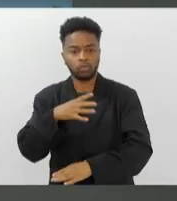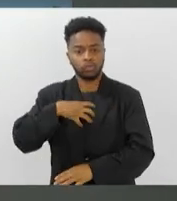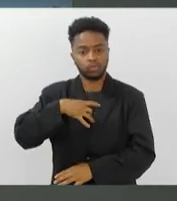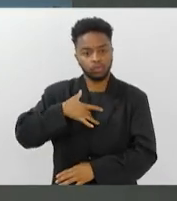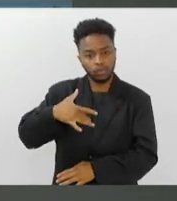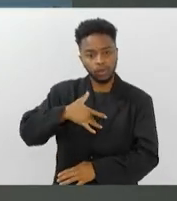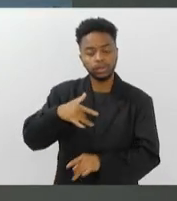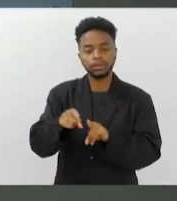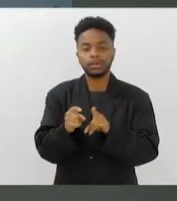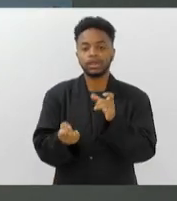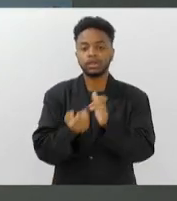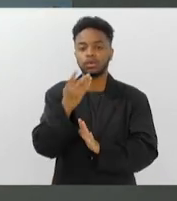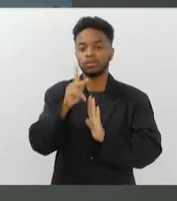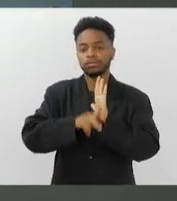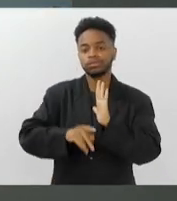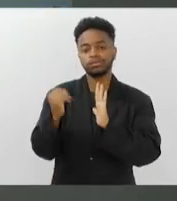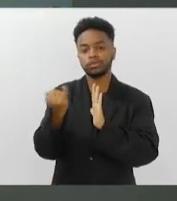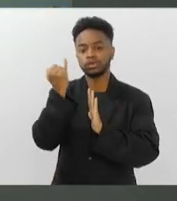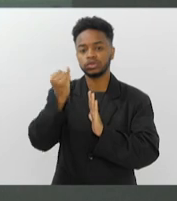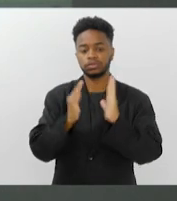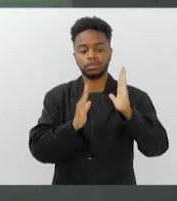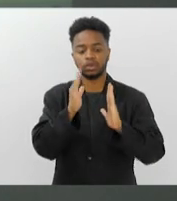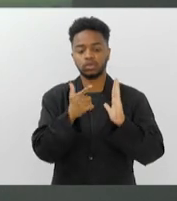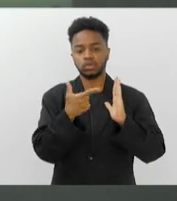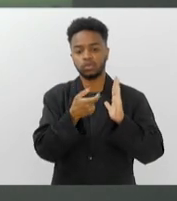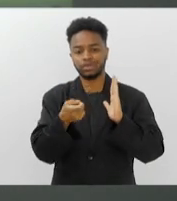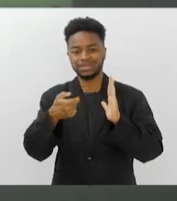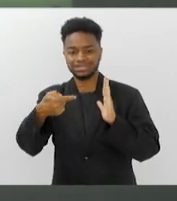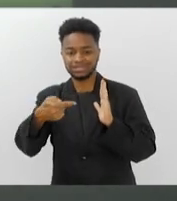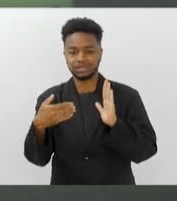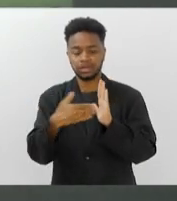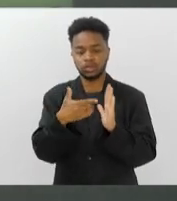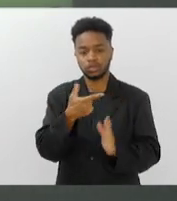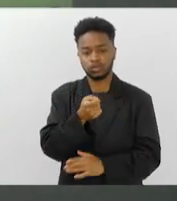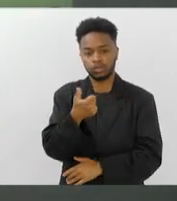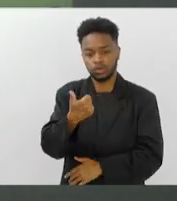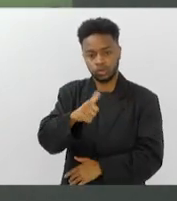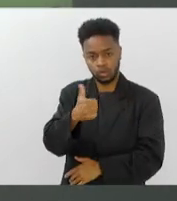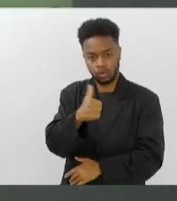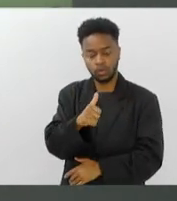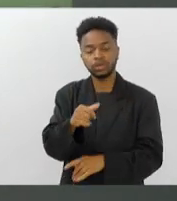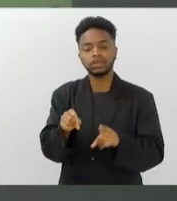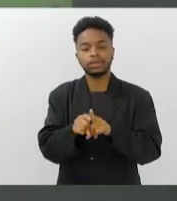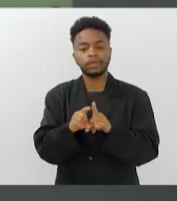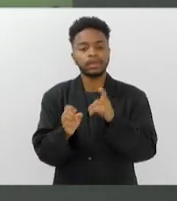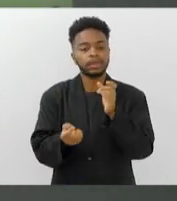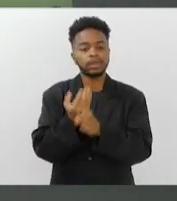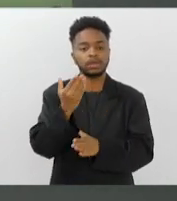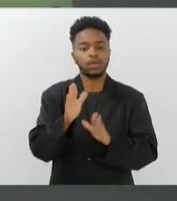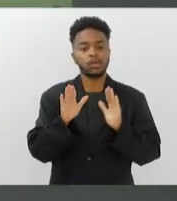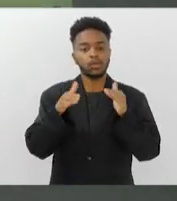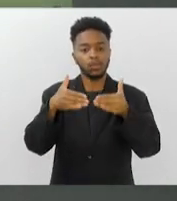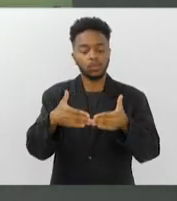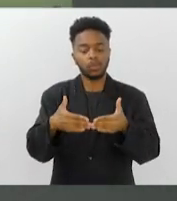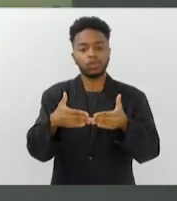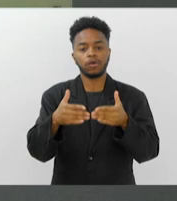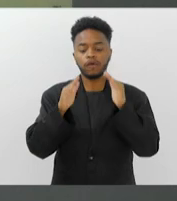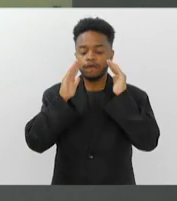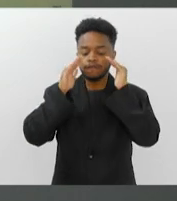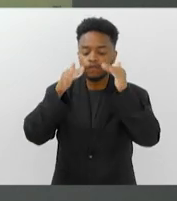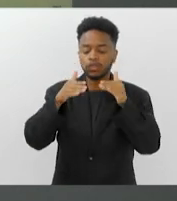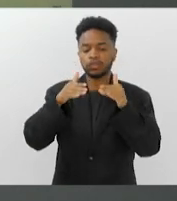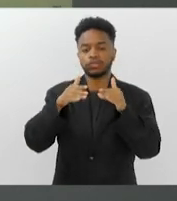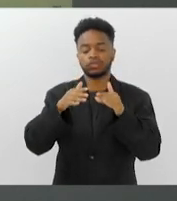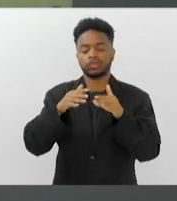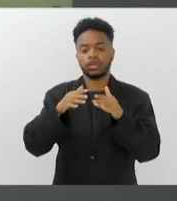projeto importante 2007 a a 2011 do fundo Global junto com a criação da frente parlamentar de tuberculose e